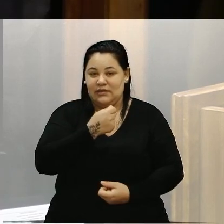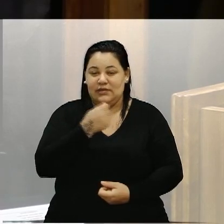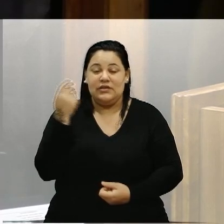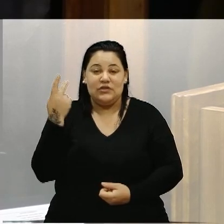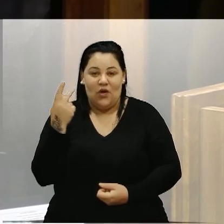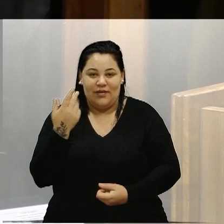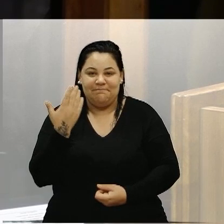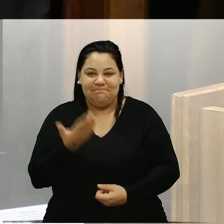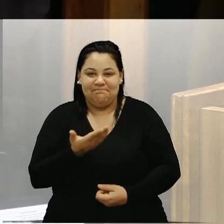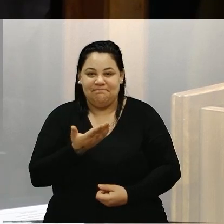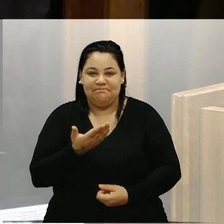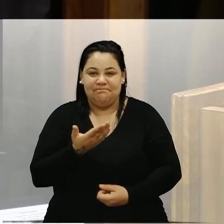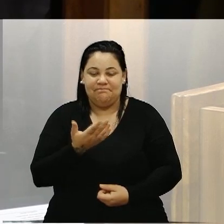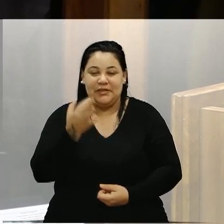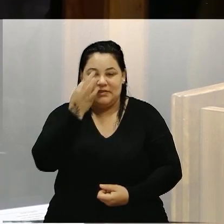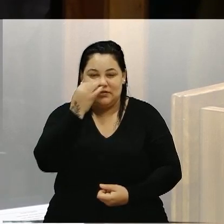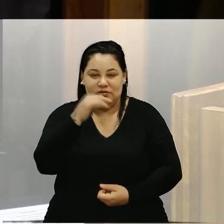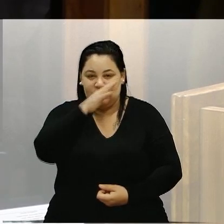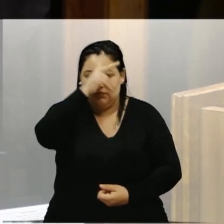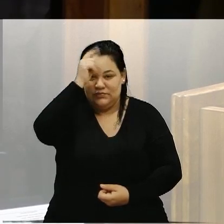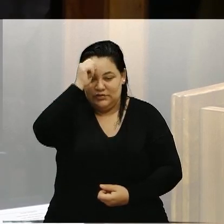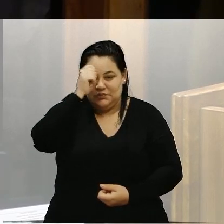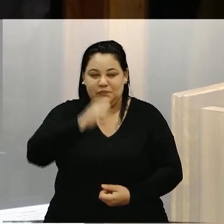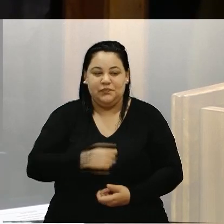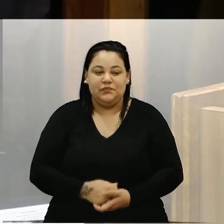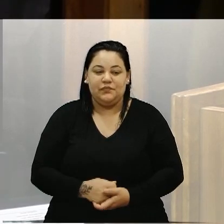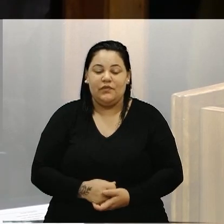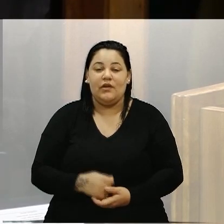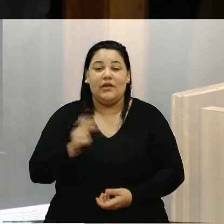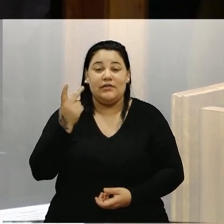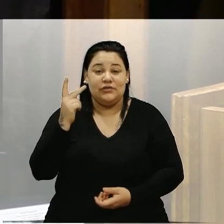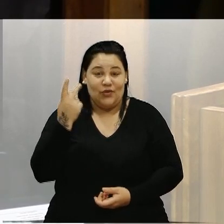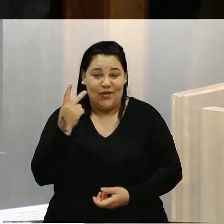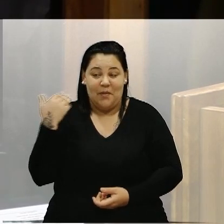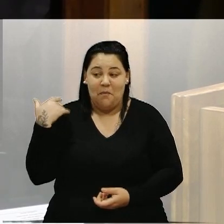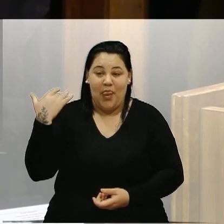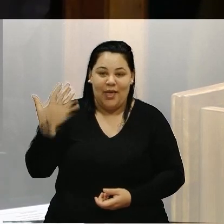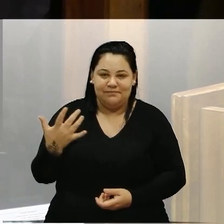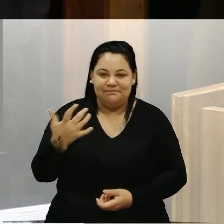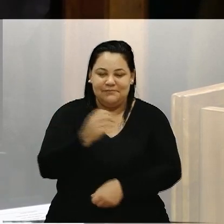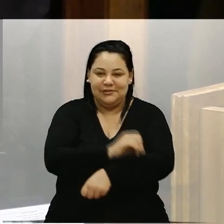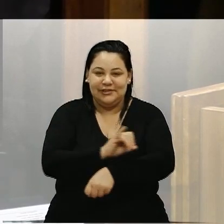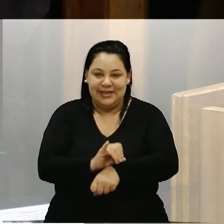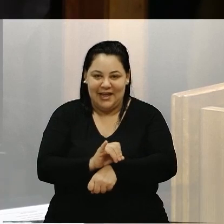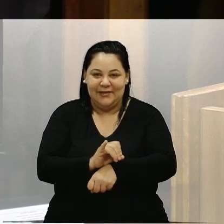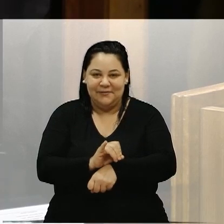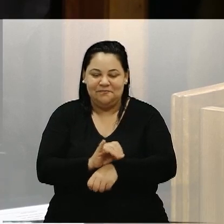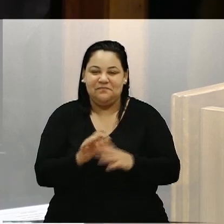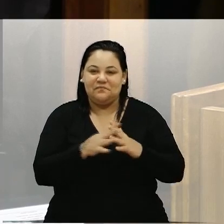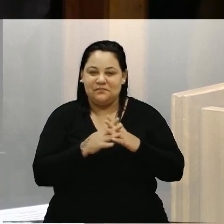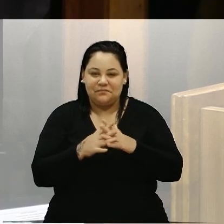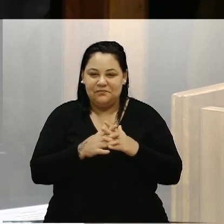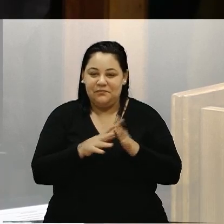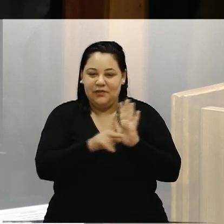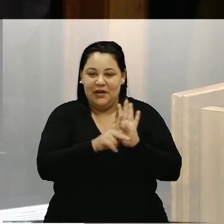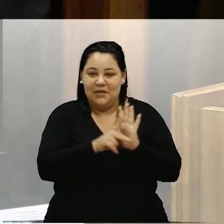no nosso município. E a história do Senai Nilo Peçanha, ela se confunde com a própria história